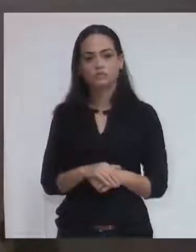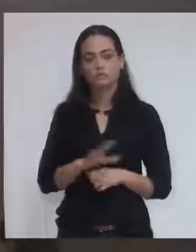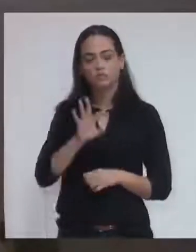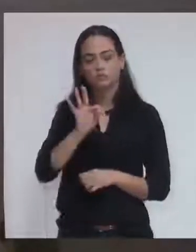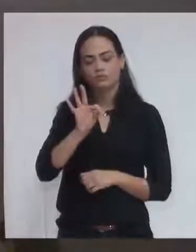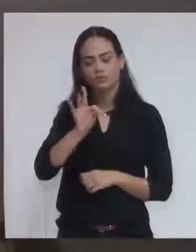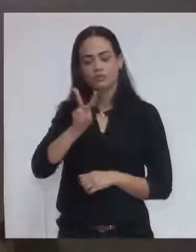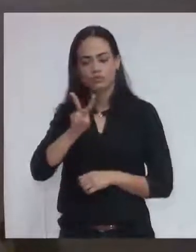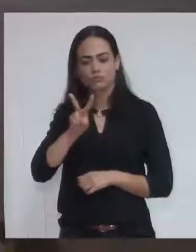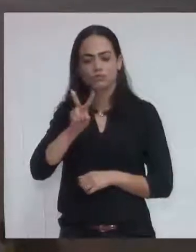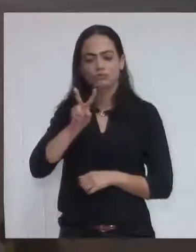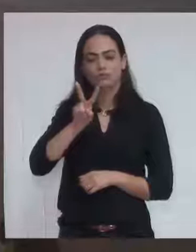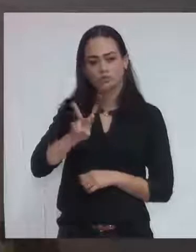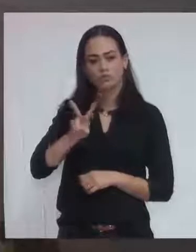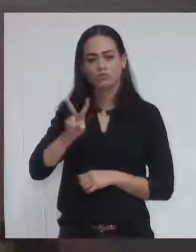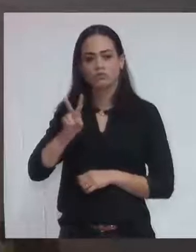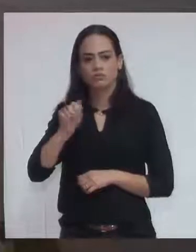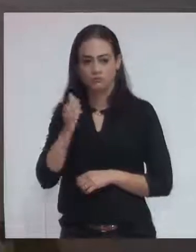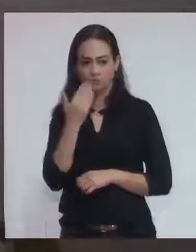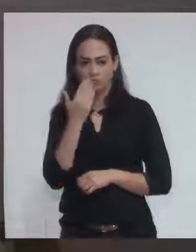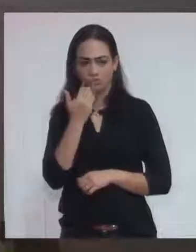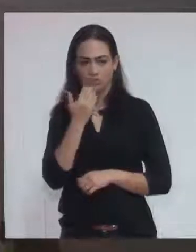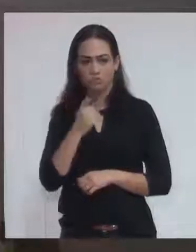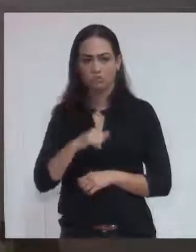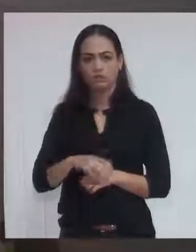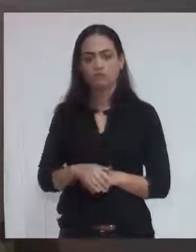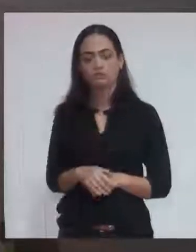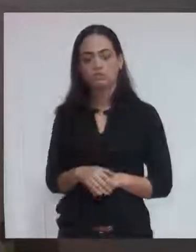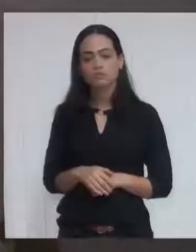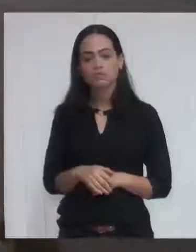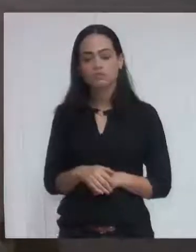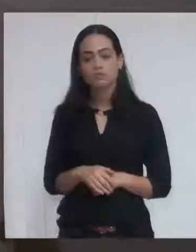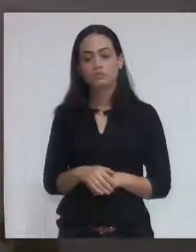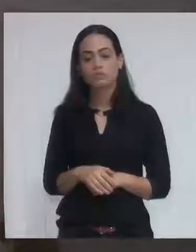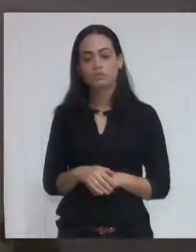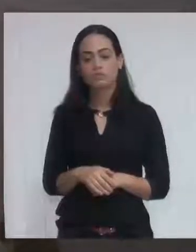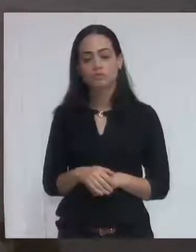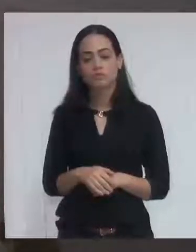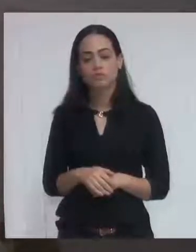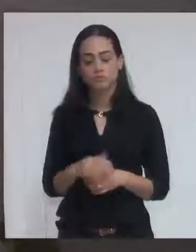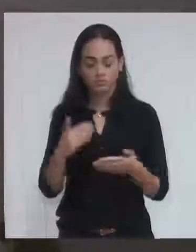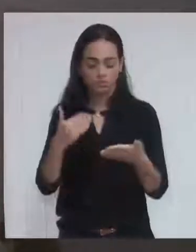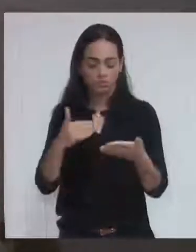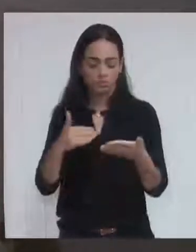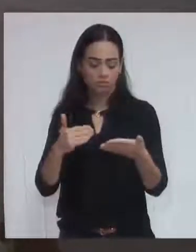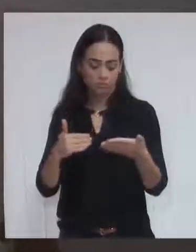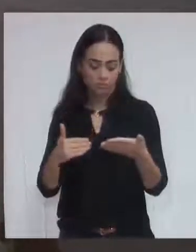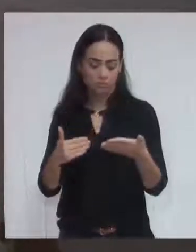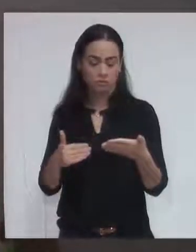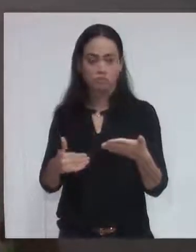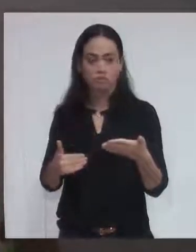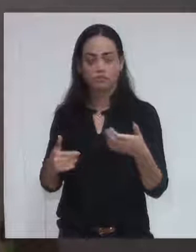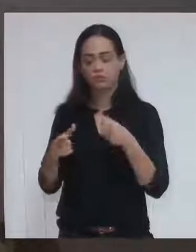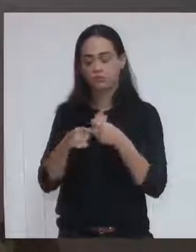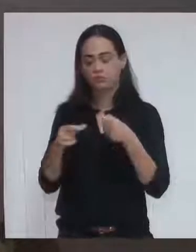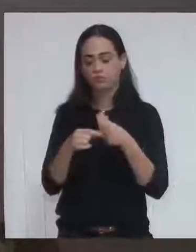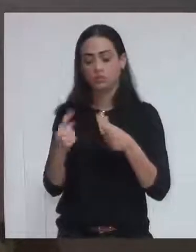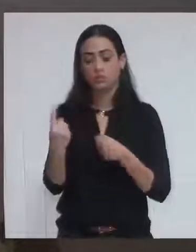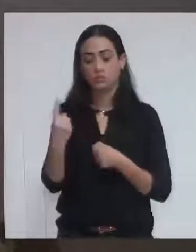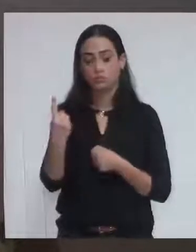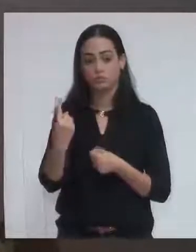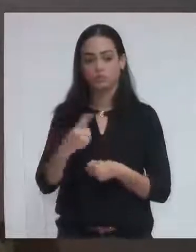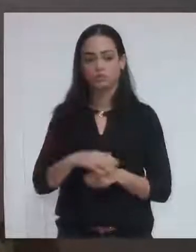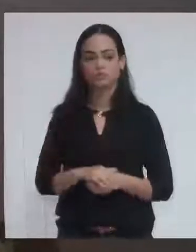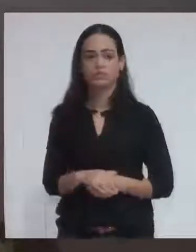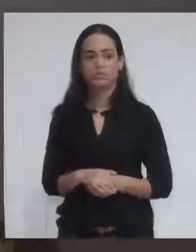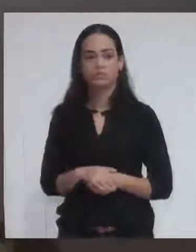aos servidores municipais e estagiários e da outras providências. Daí segue aqui, aspas, artigo 1º.